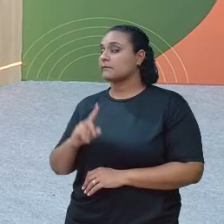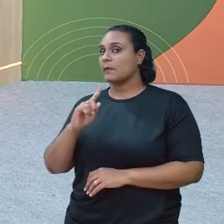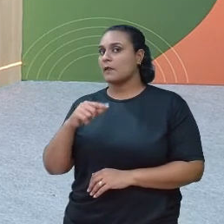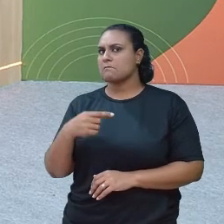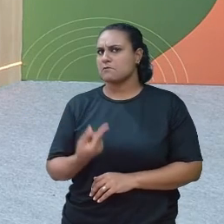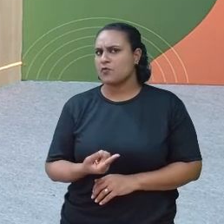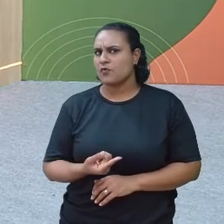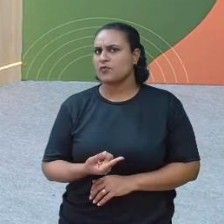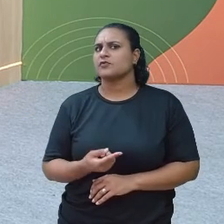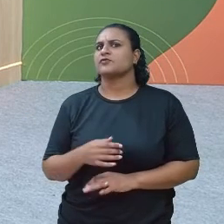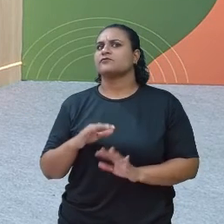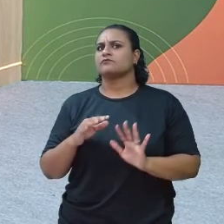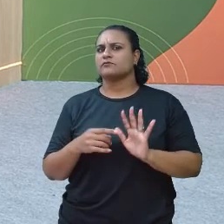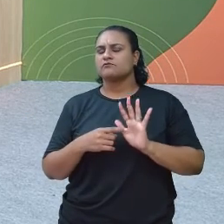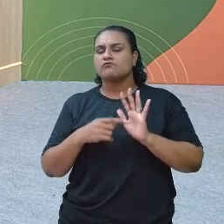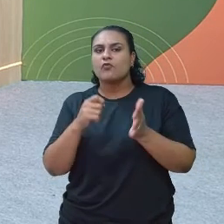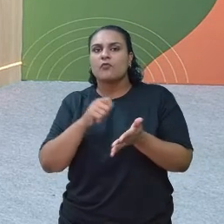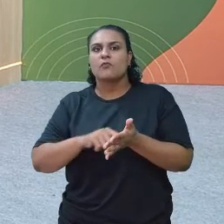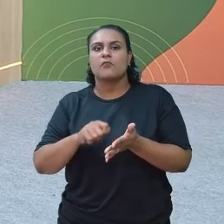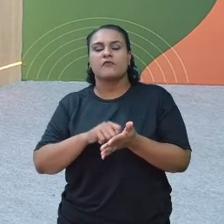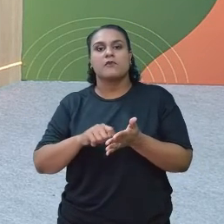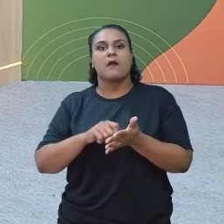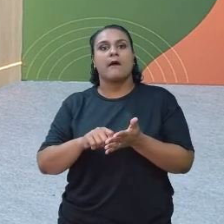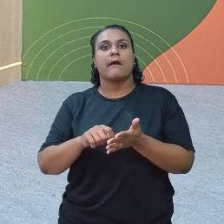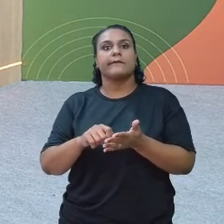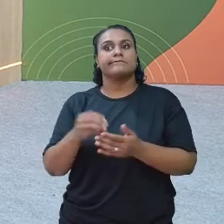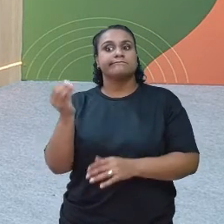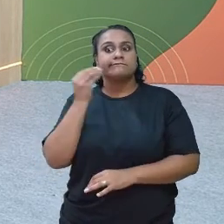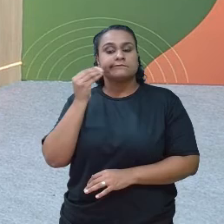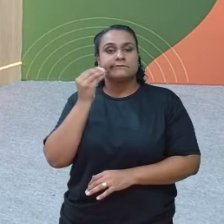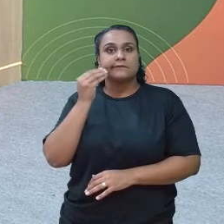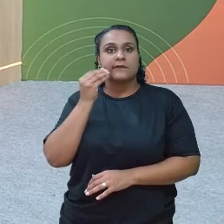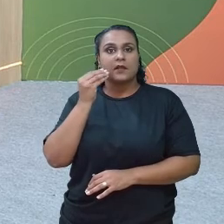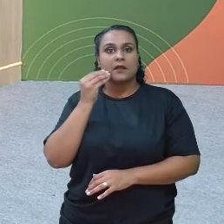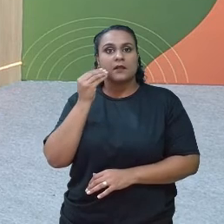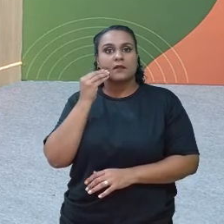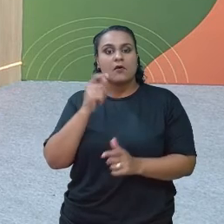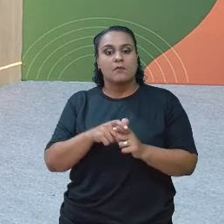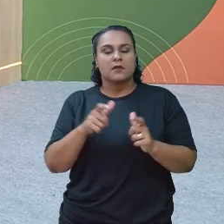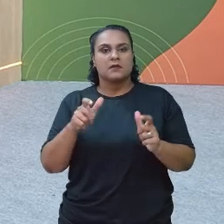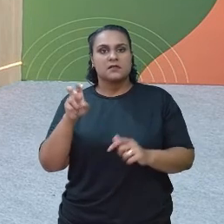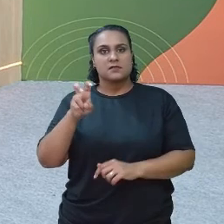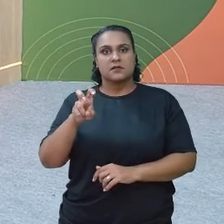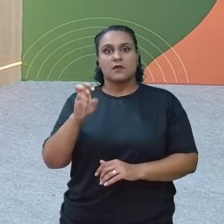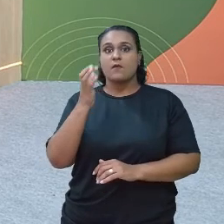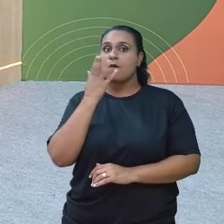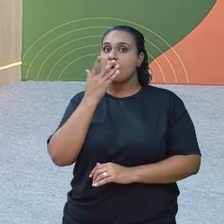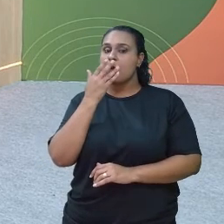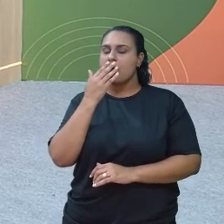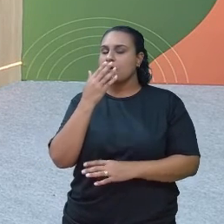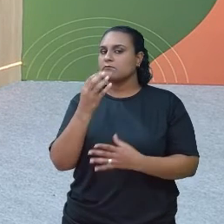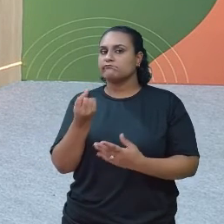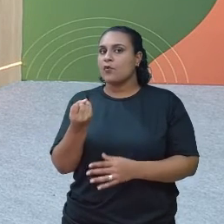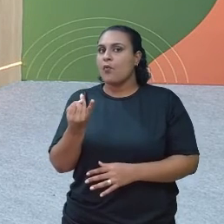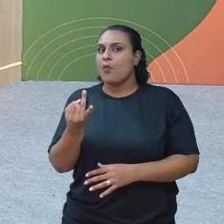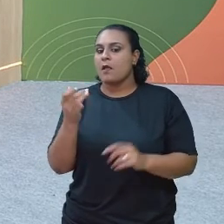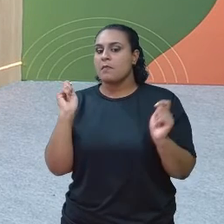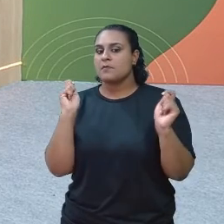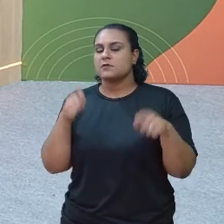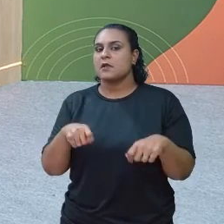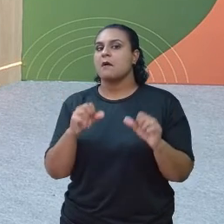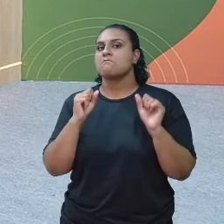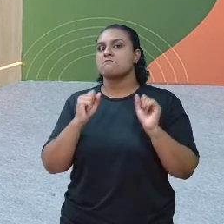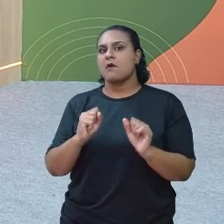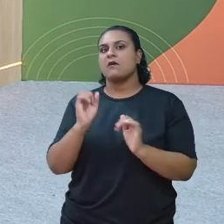isso daí, tenta aumentar. Vai ver se você tivesse 5 cores. De quantas maneiras diferentes você